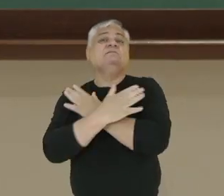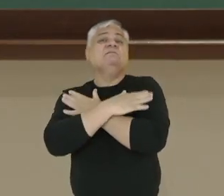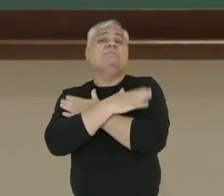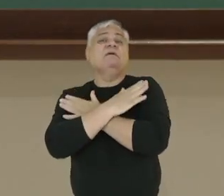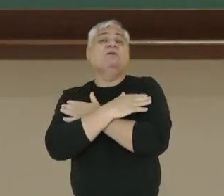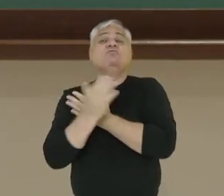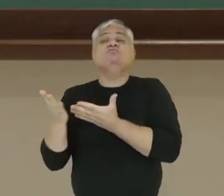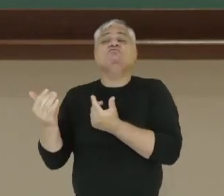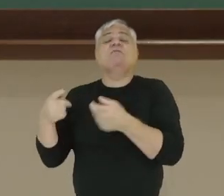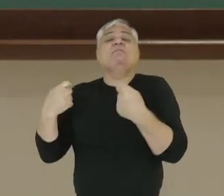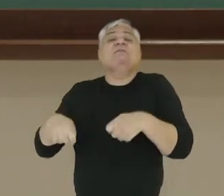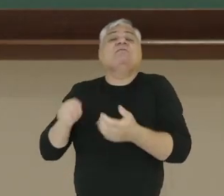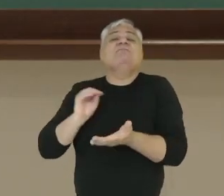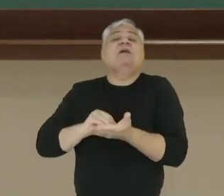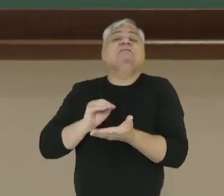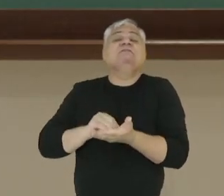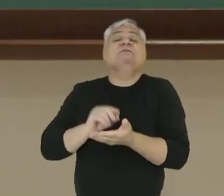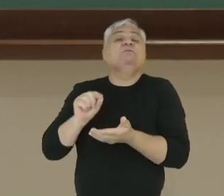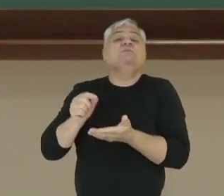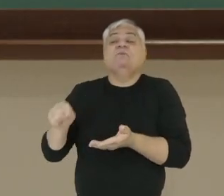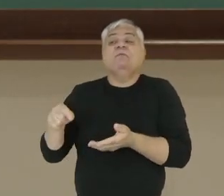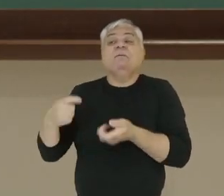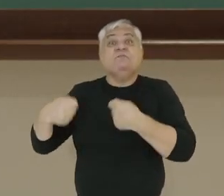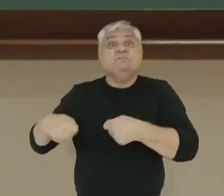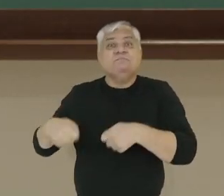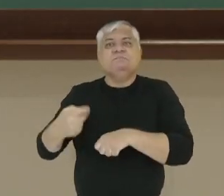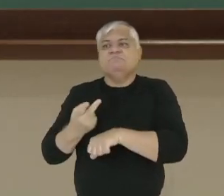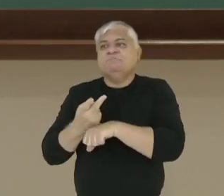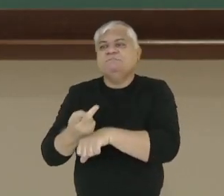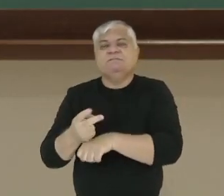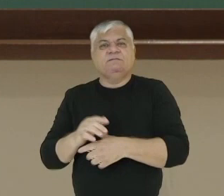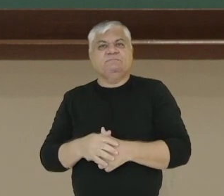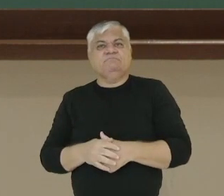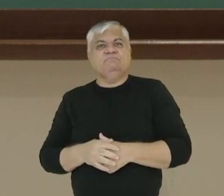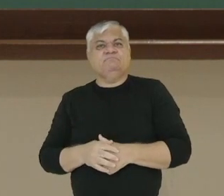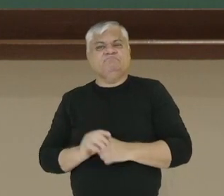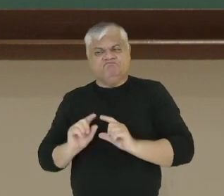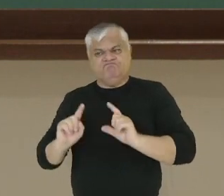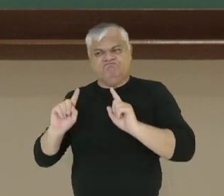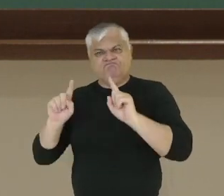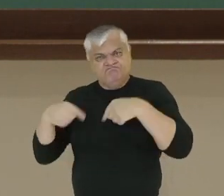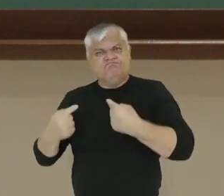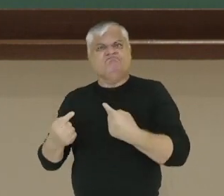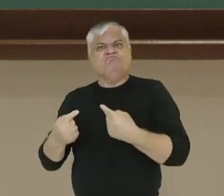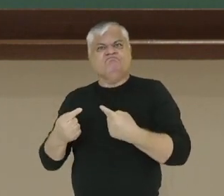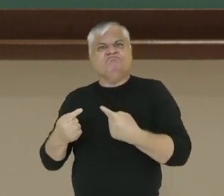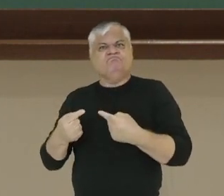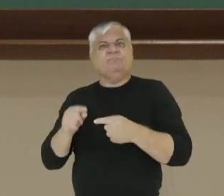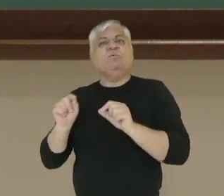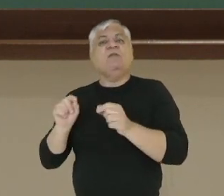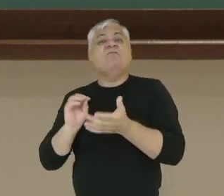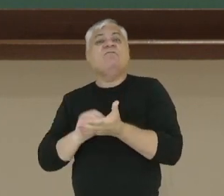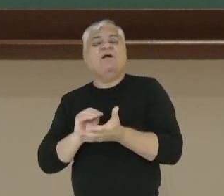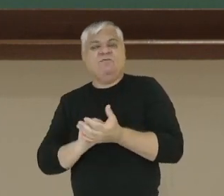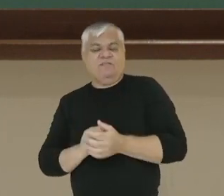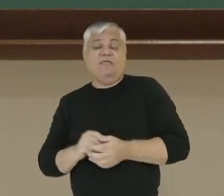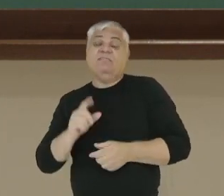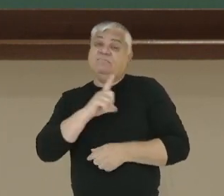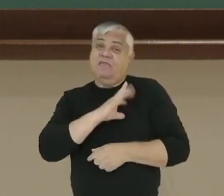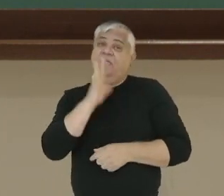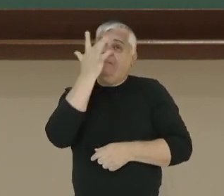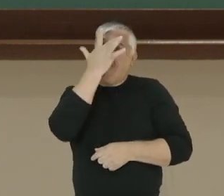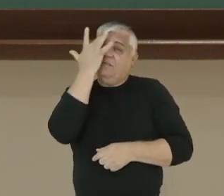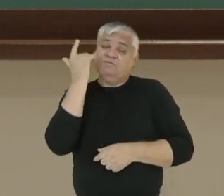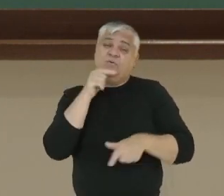O que é preciso fazer para você enfrentar o desemprego? Então, ali na charge, ela estava criticando, dizendo que tem gente que